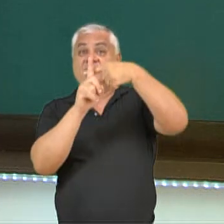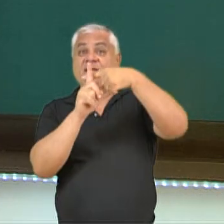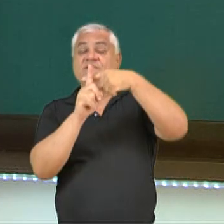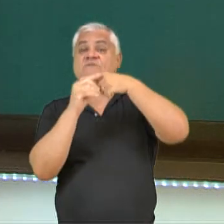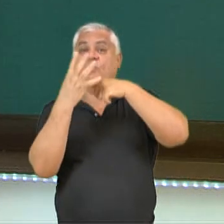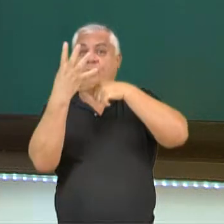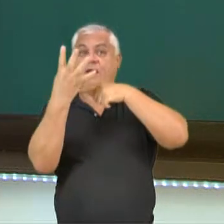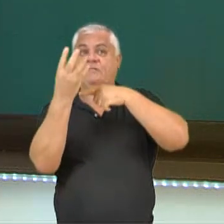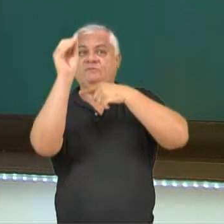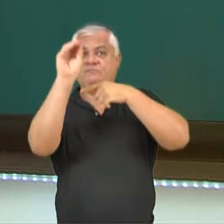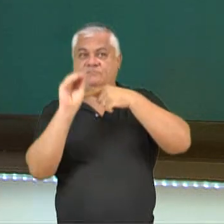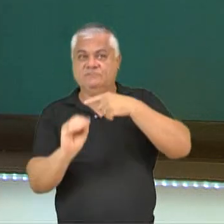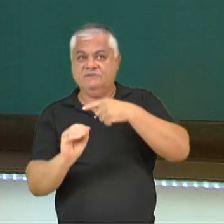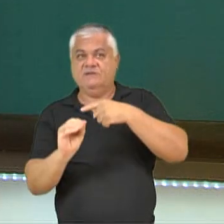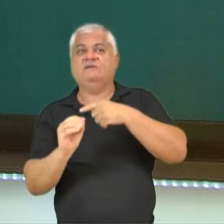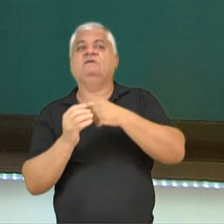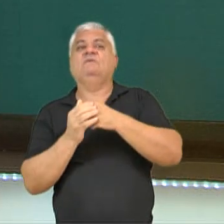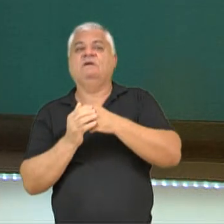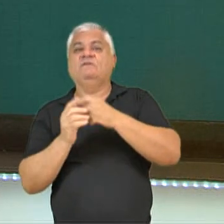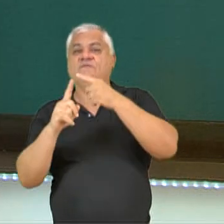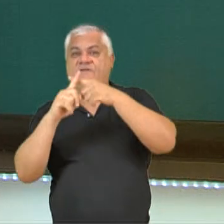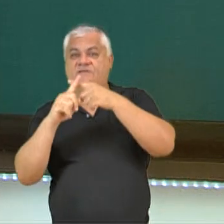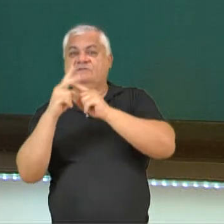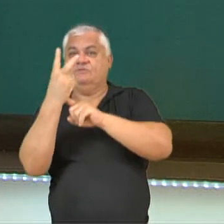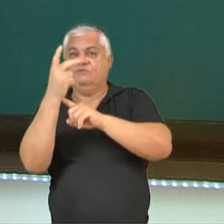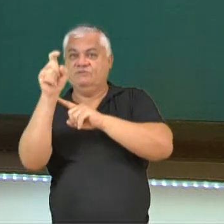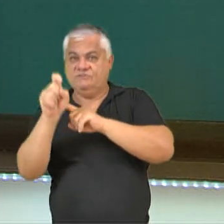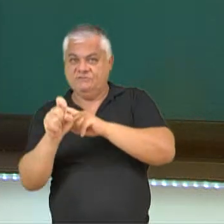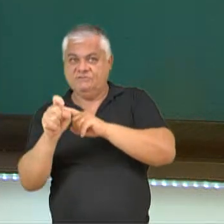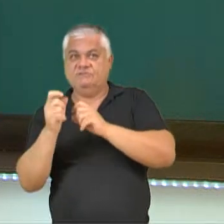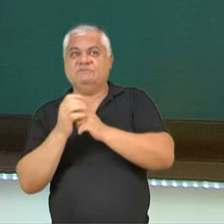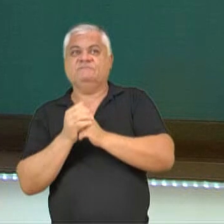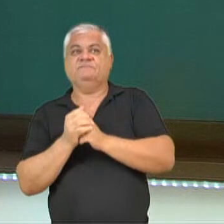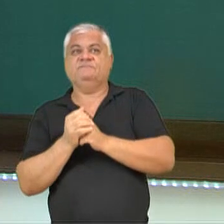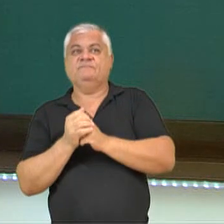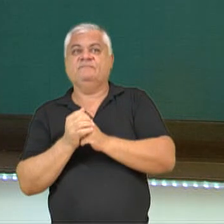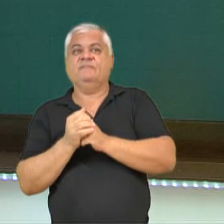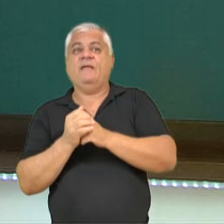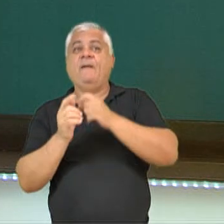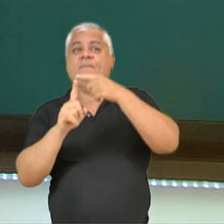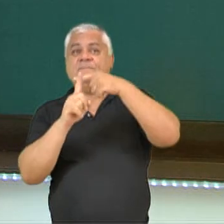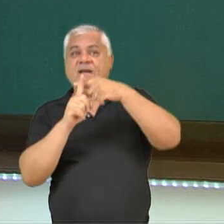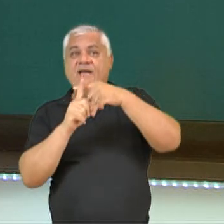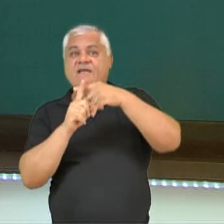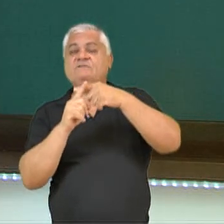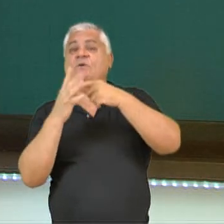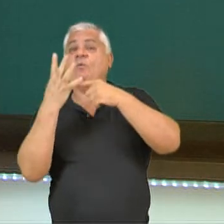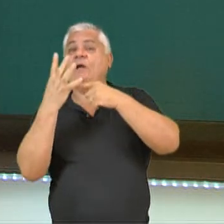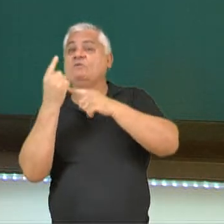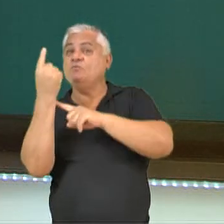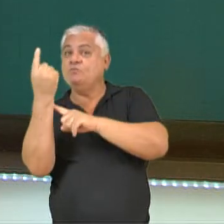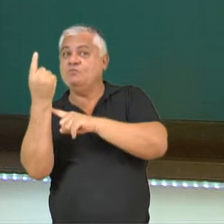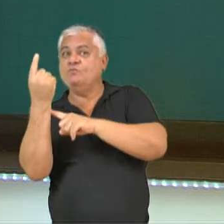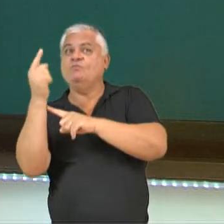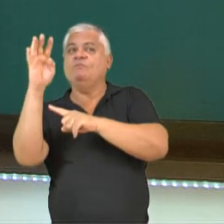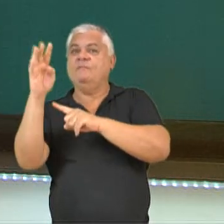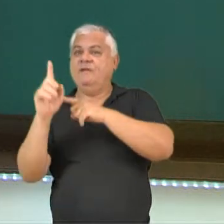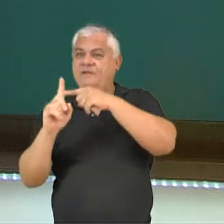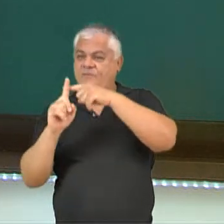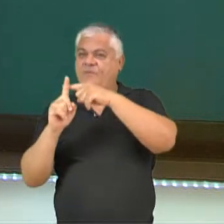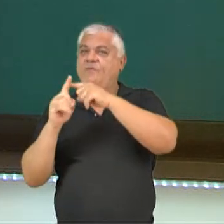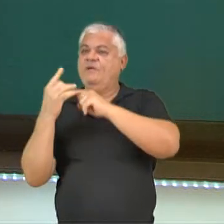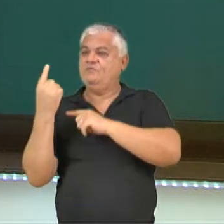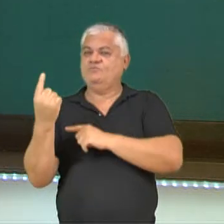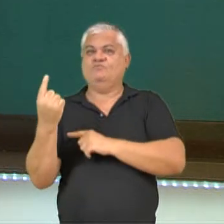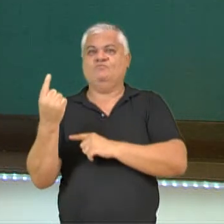Mais 4 vezes x, mais 4 vezes x. Mais 4 vezes mais 1,